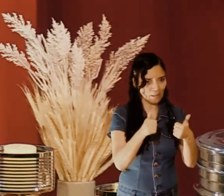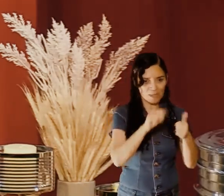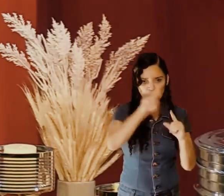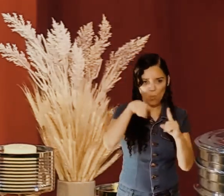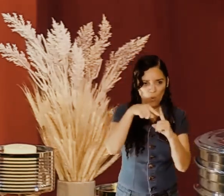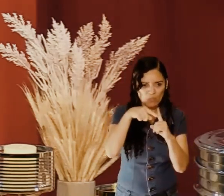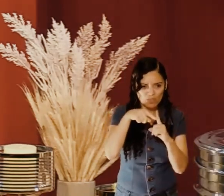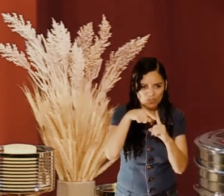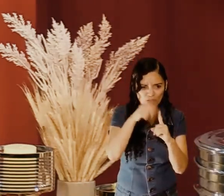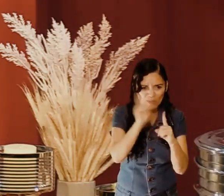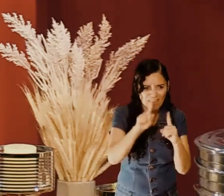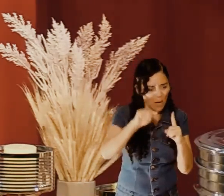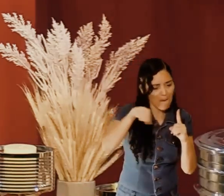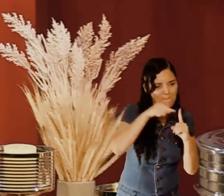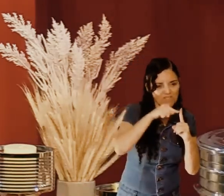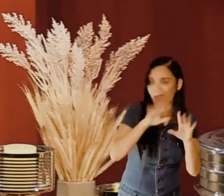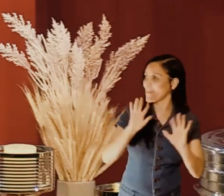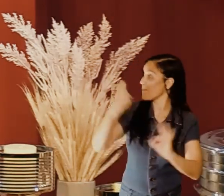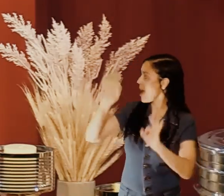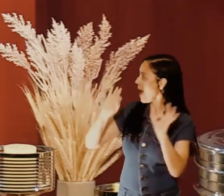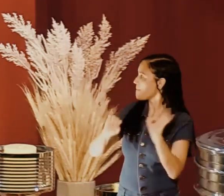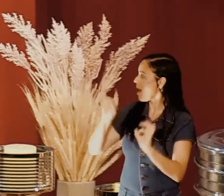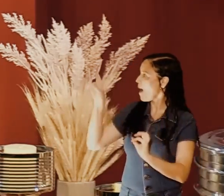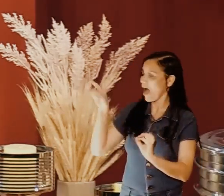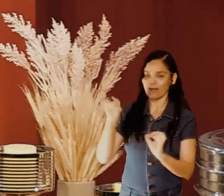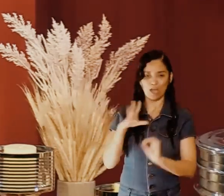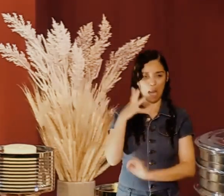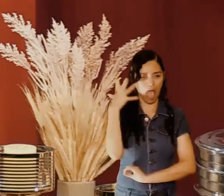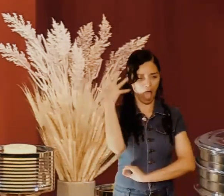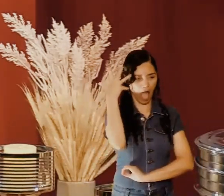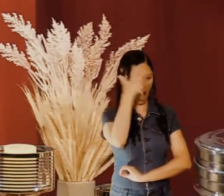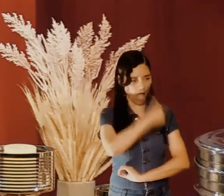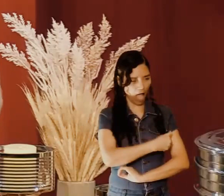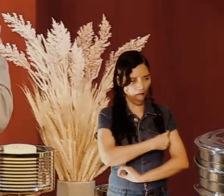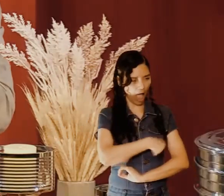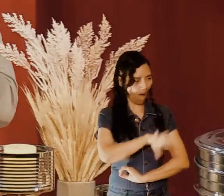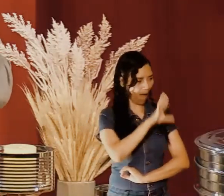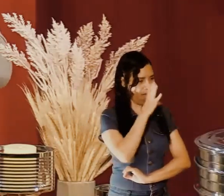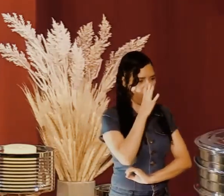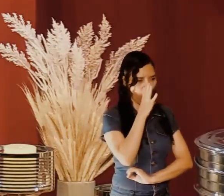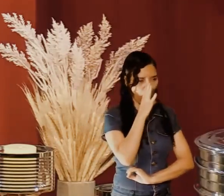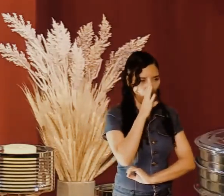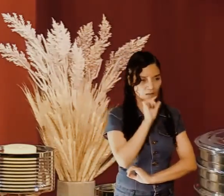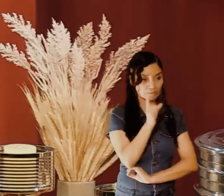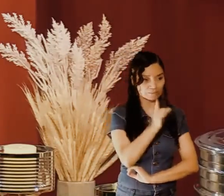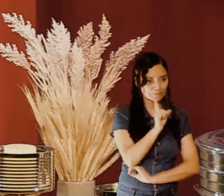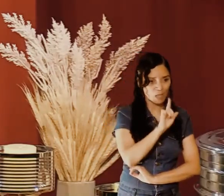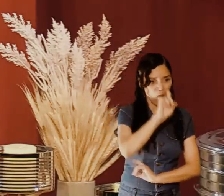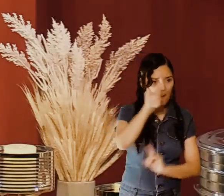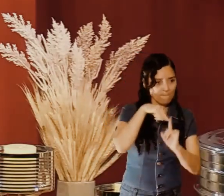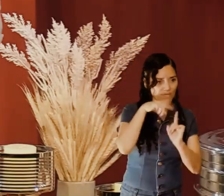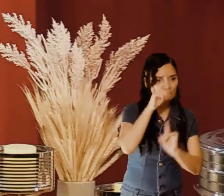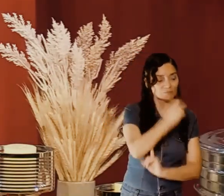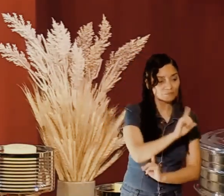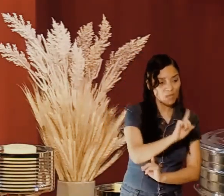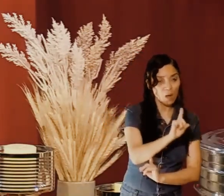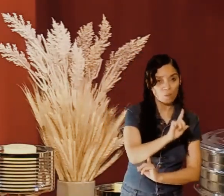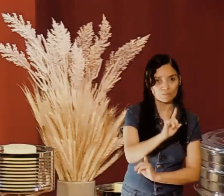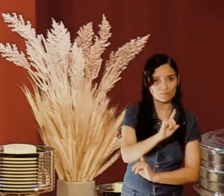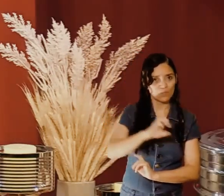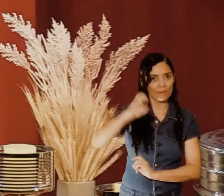compromisso é com a mensagem. E Jesus, então, ele não estava muito preocupado com firulas, e com rodeios, e